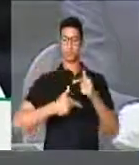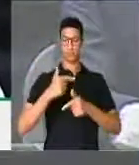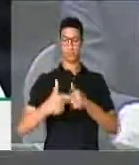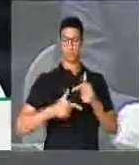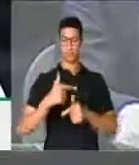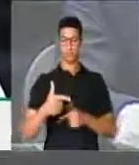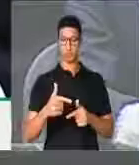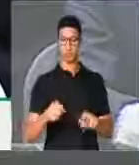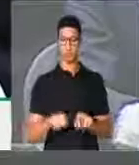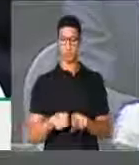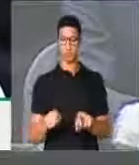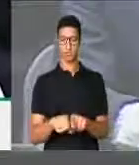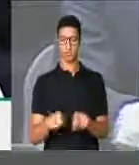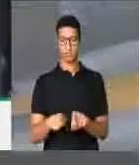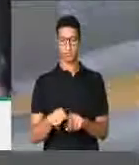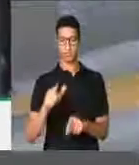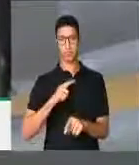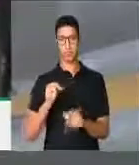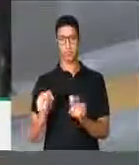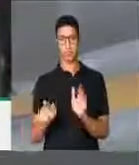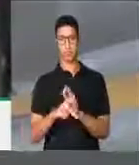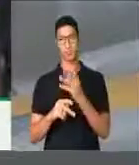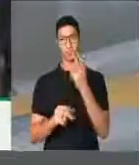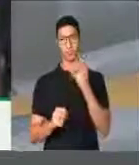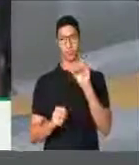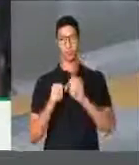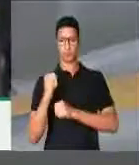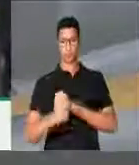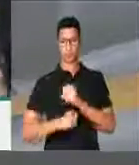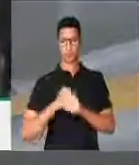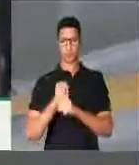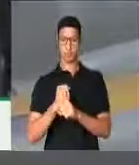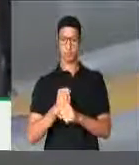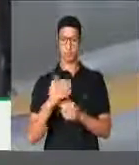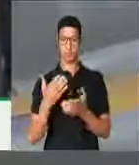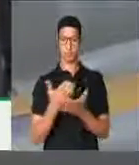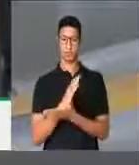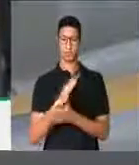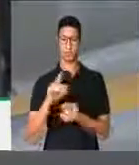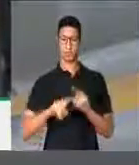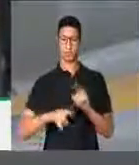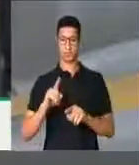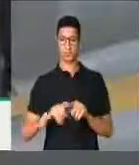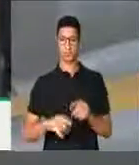servidores dos distintos territórios que aguardaram por 30 anos a aprovação dessa matéria.